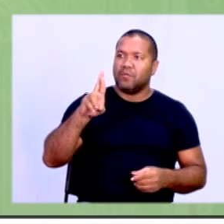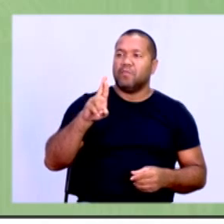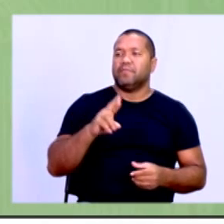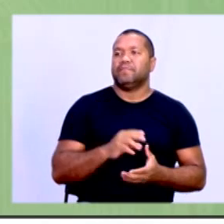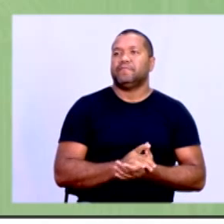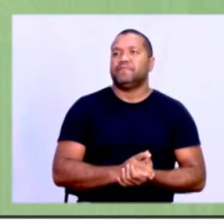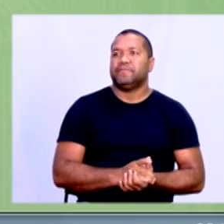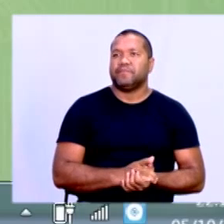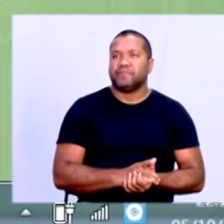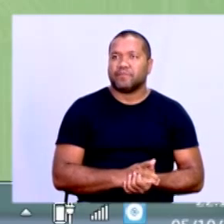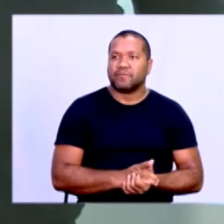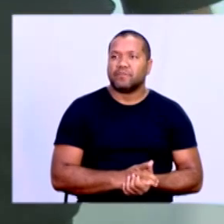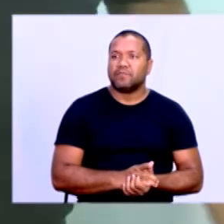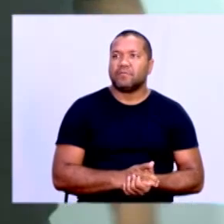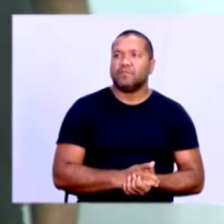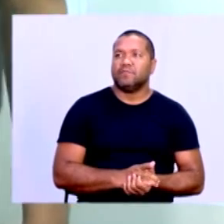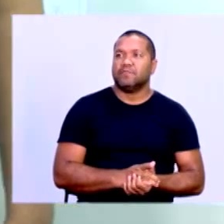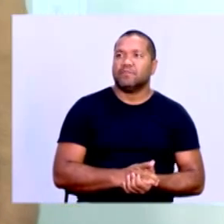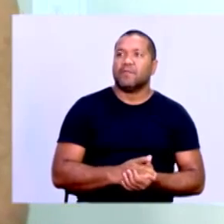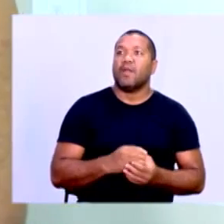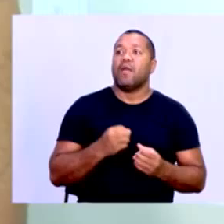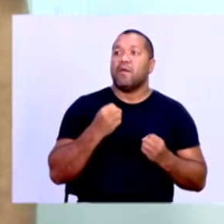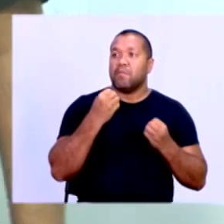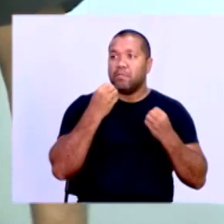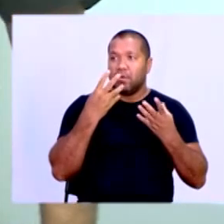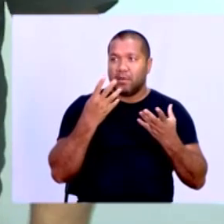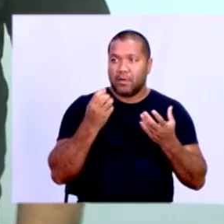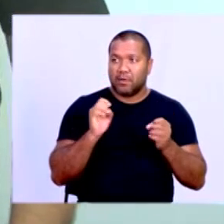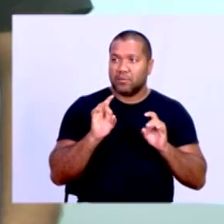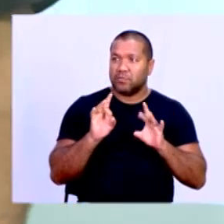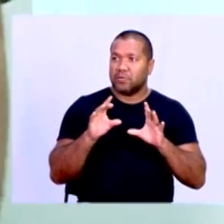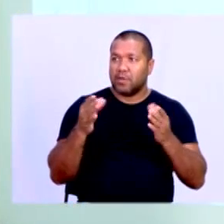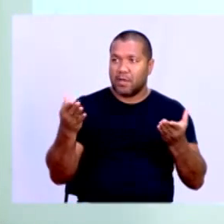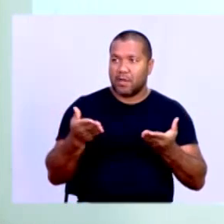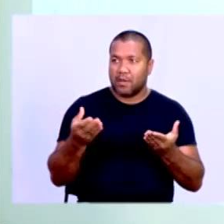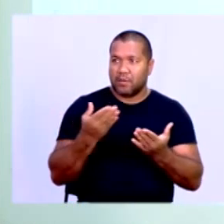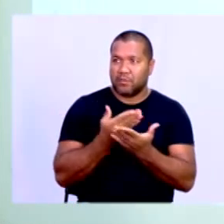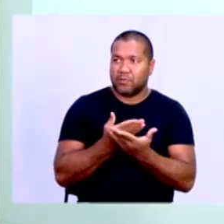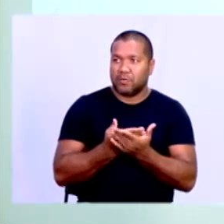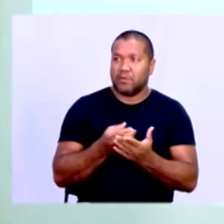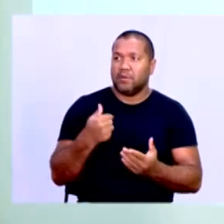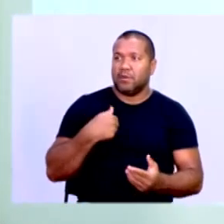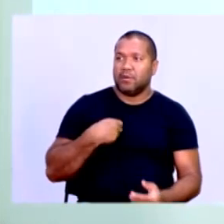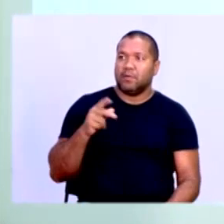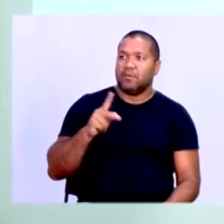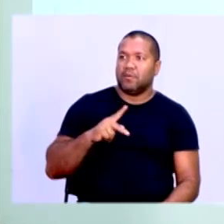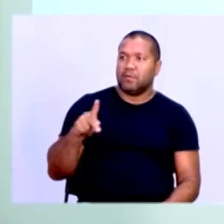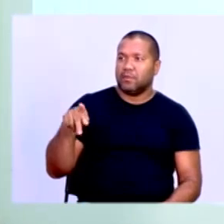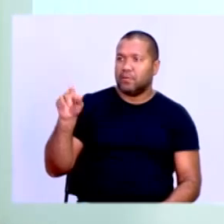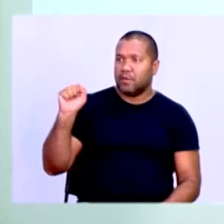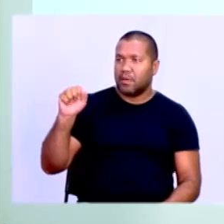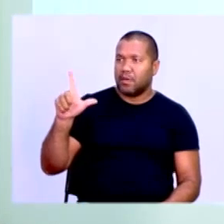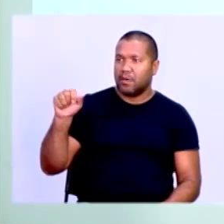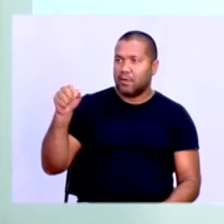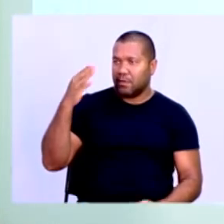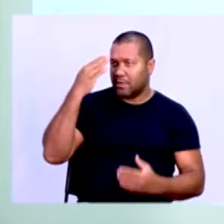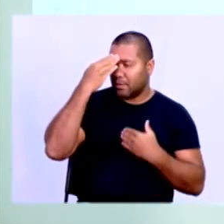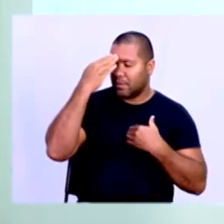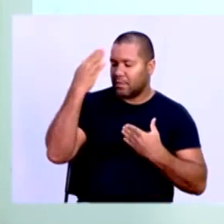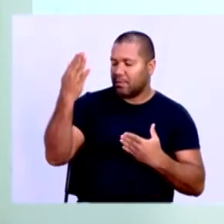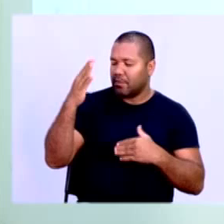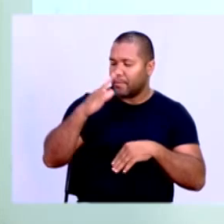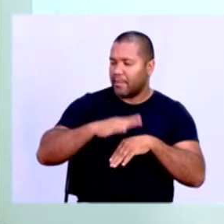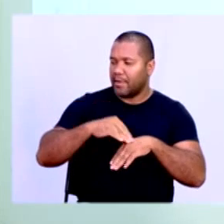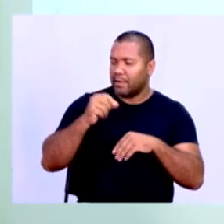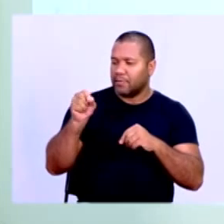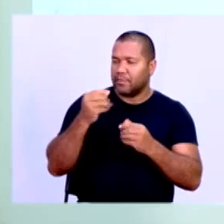Bom, e era só isso que eu tinha para essa teleaula 3. Eu e o professor Alan agradecemos, né, pela mais uma